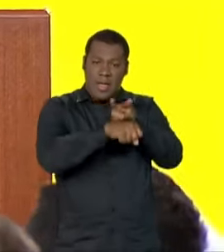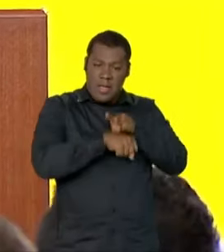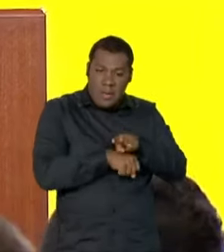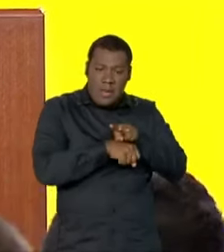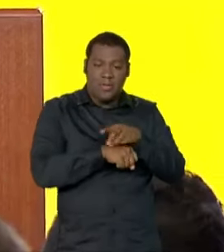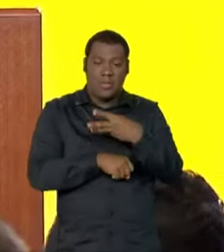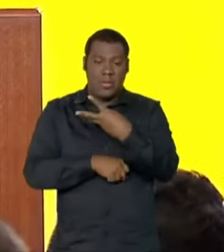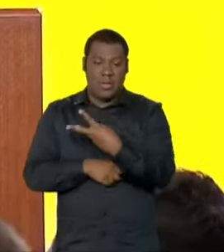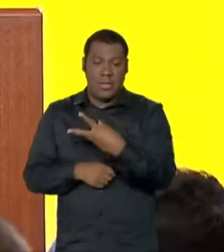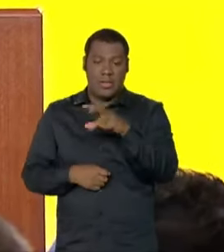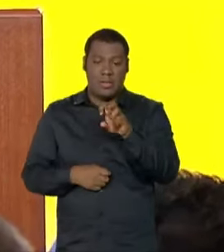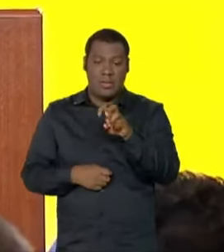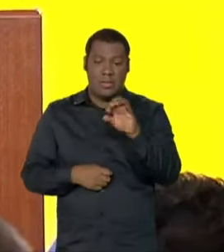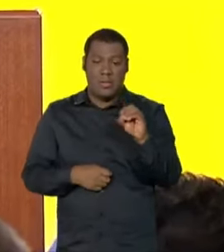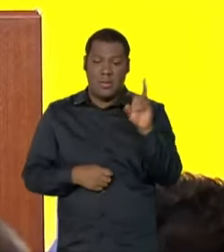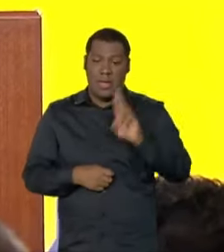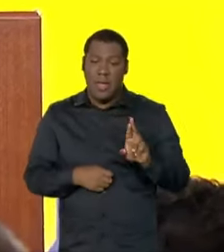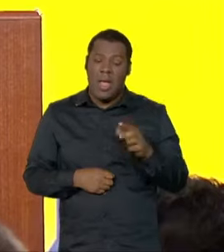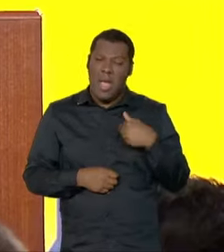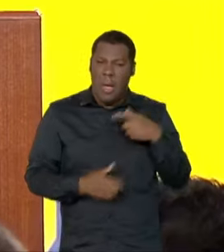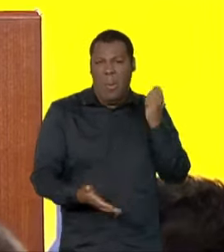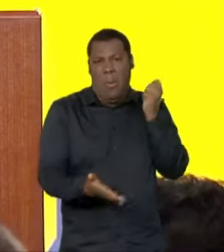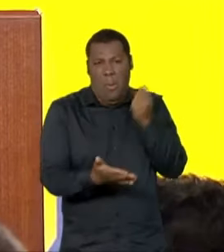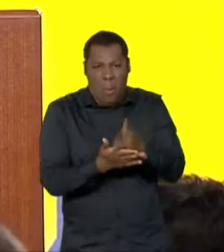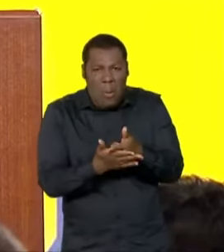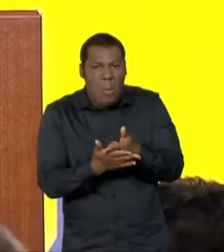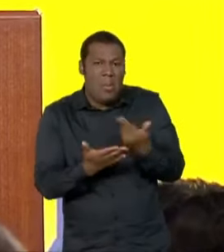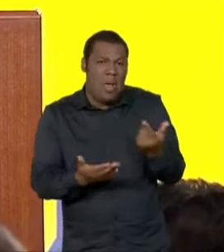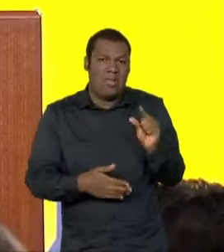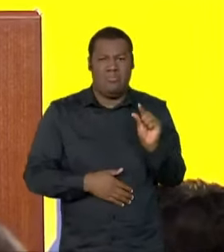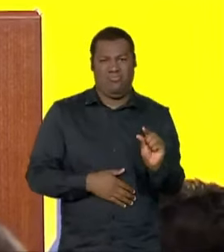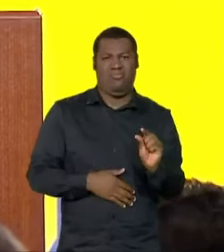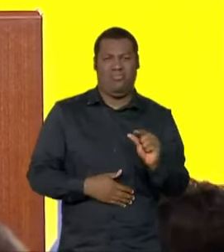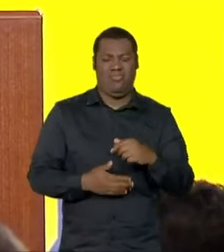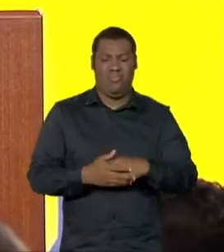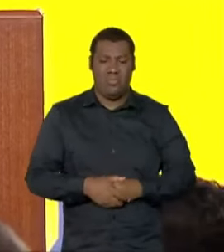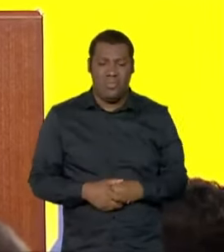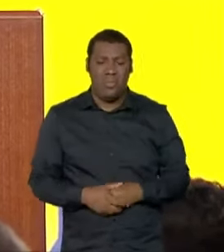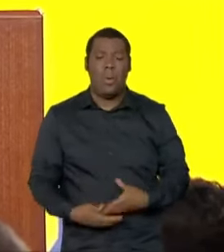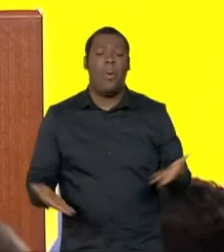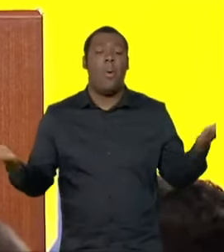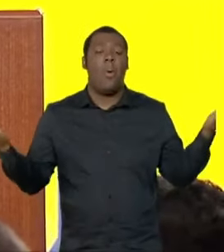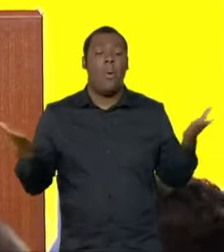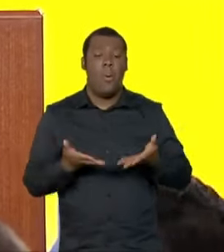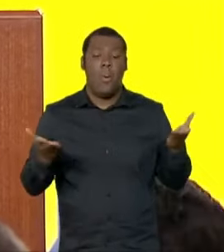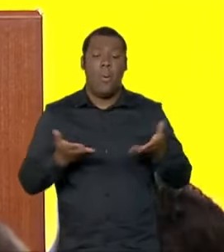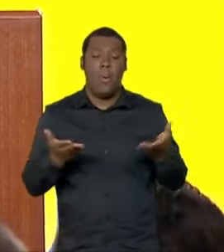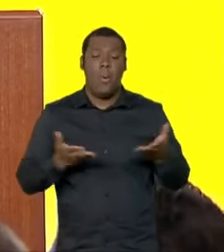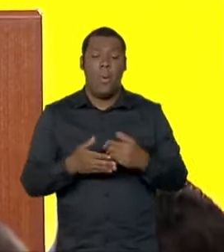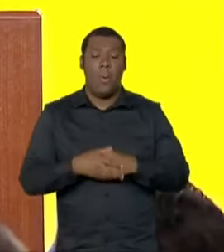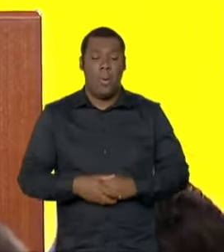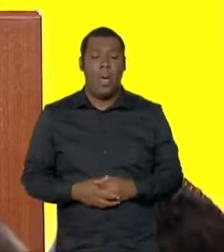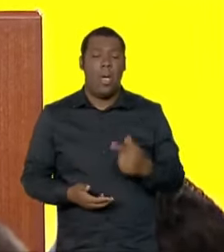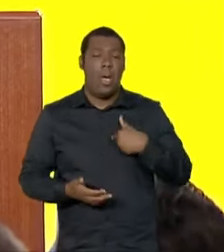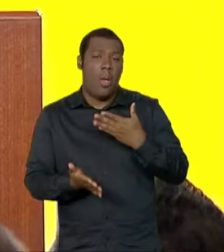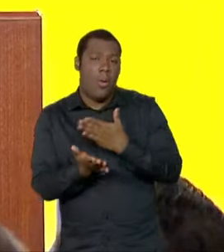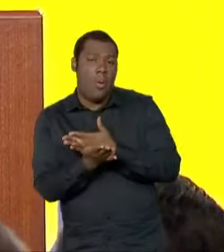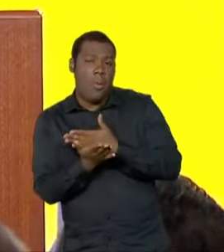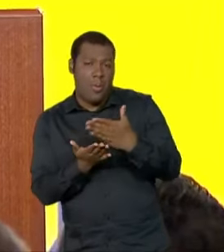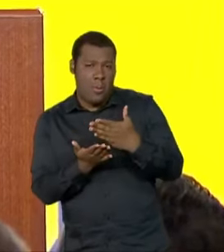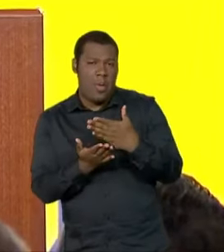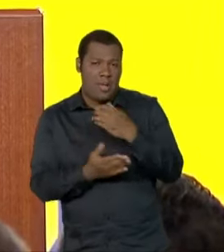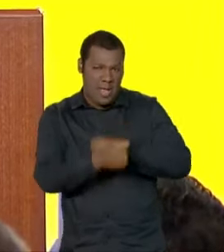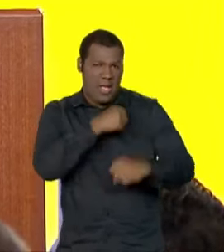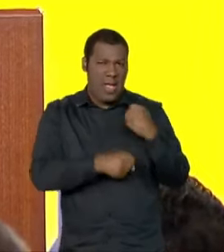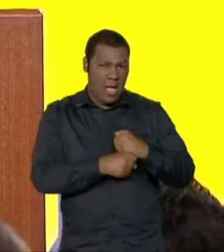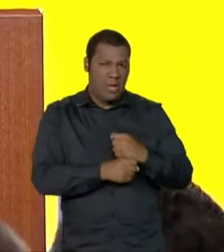R$350. Eu comprei pouca coisa. E hoje eu comecei em